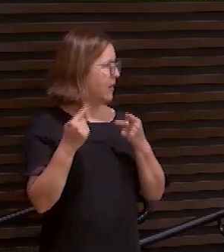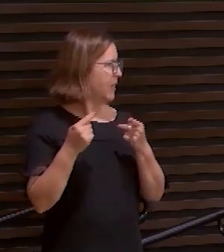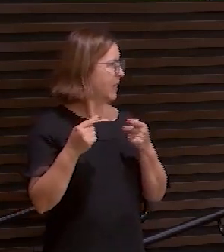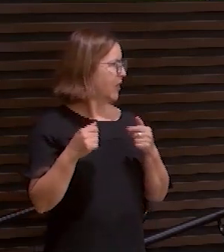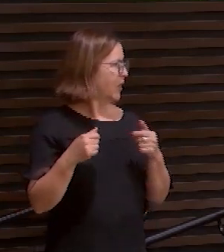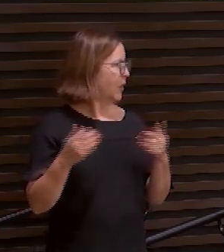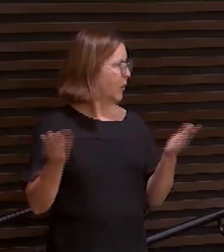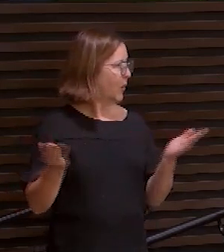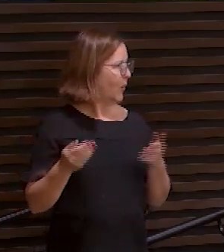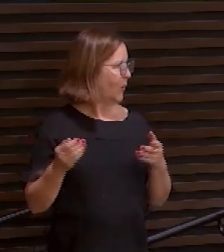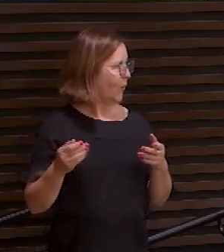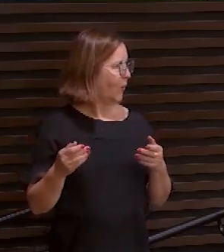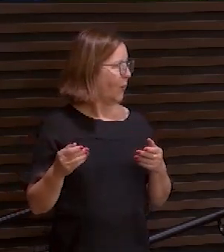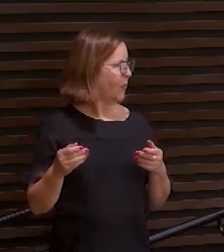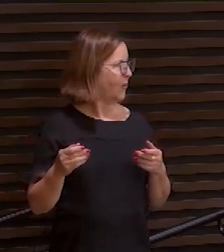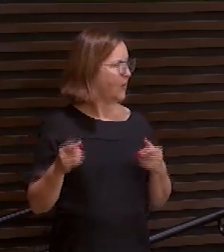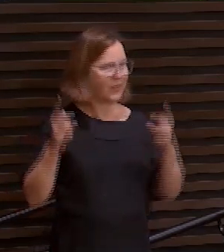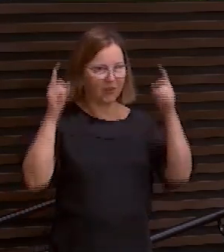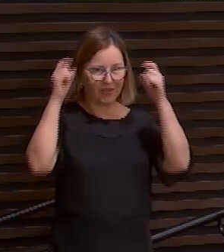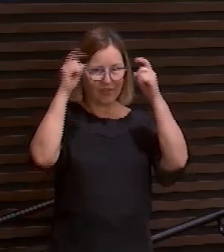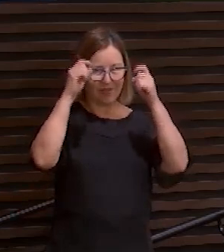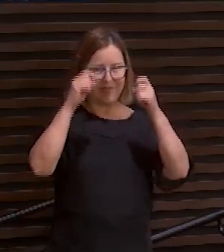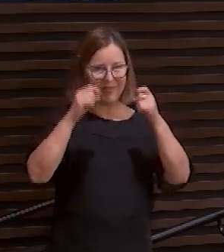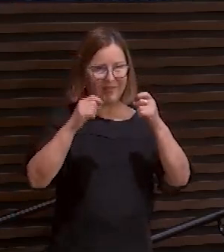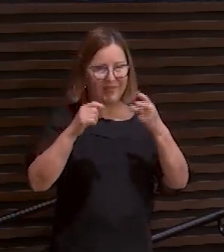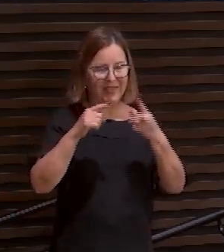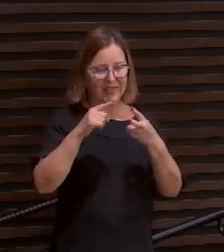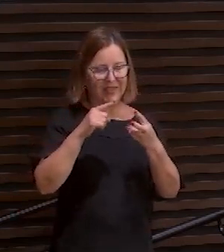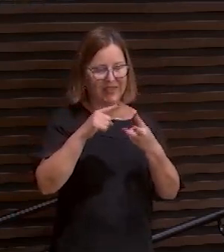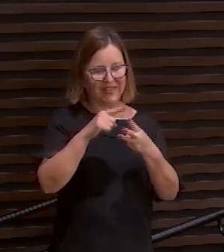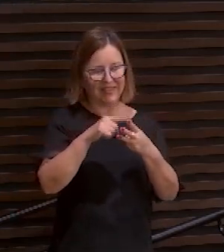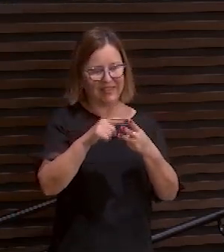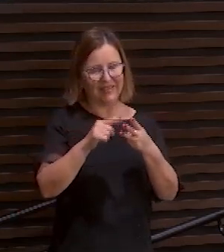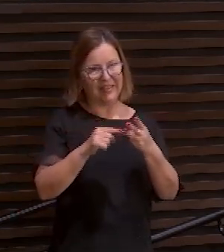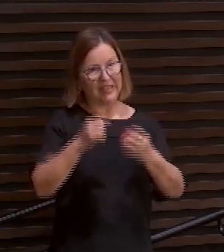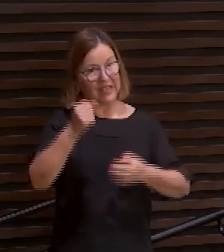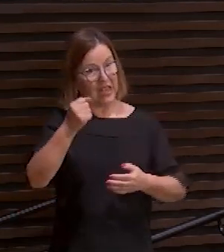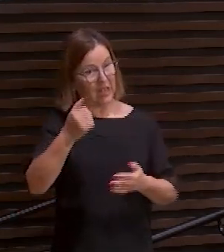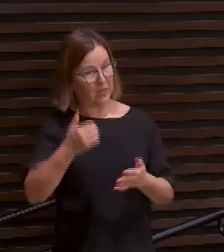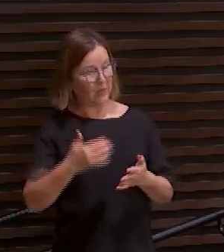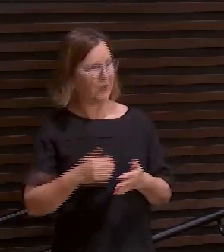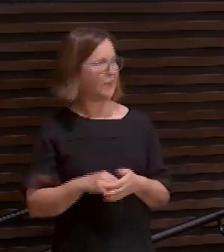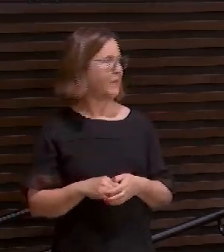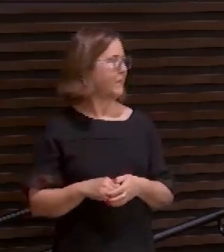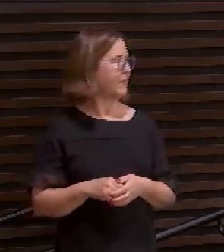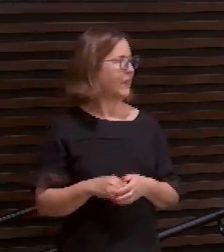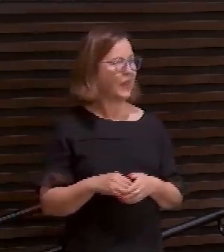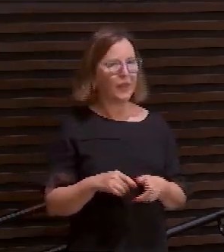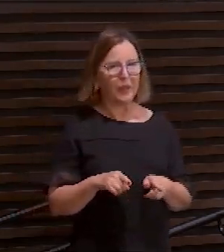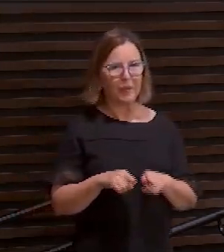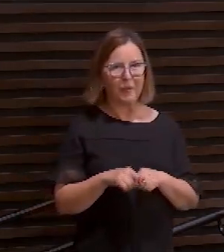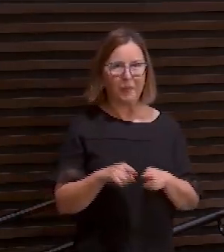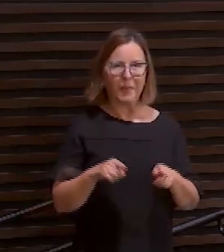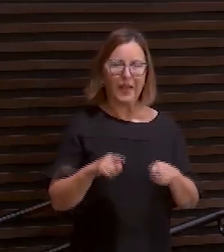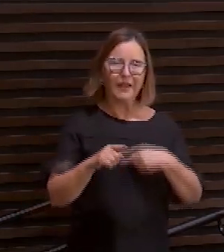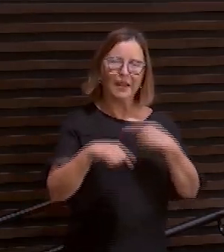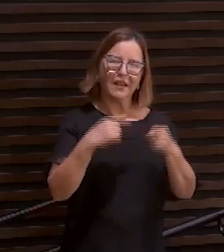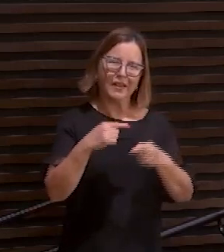foi? 3 assuntos, mas não deu para ir mais adiante. Mas a gente vai, com o